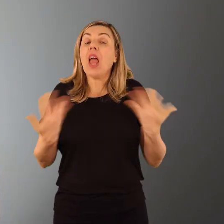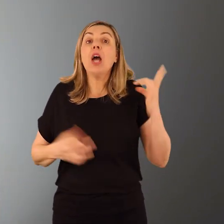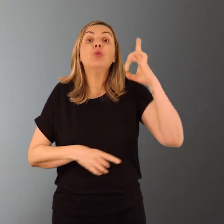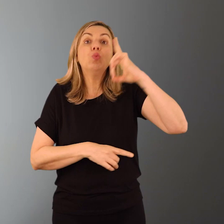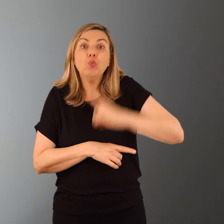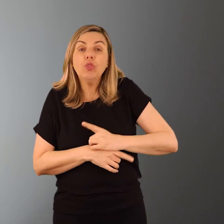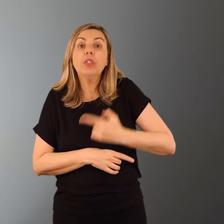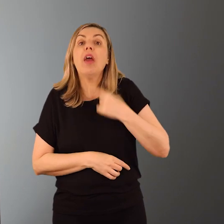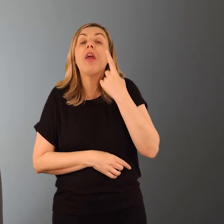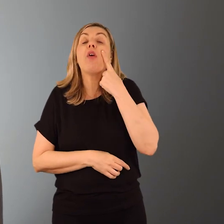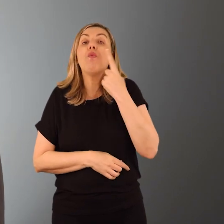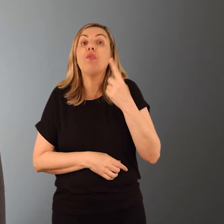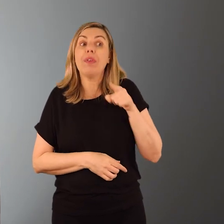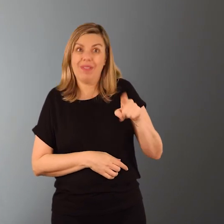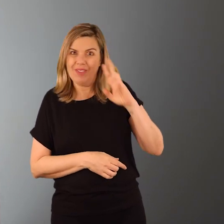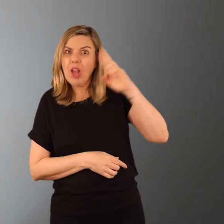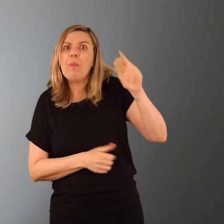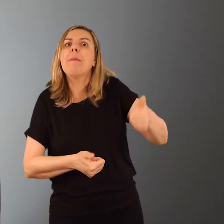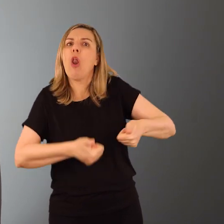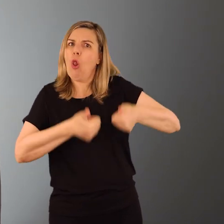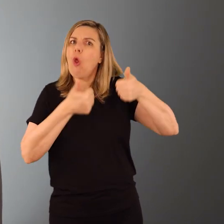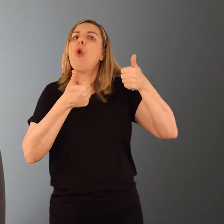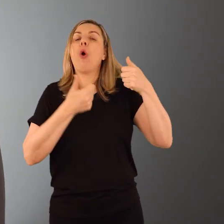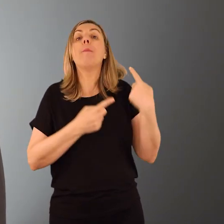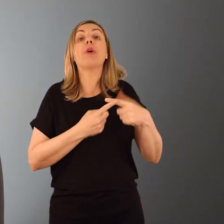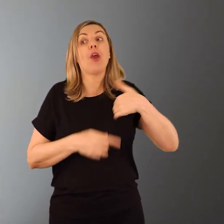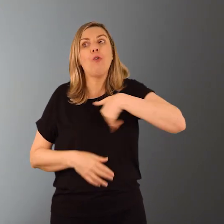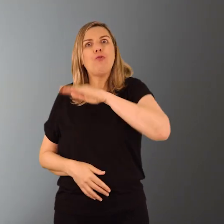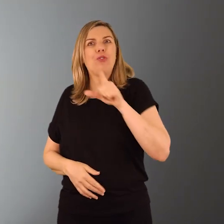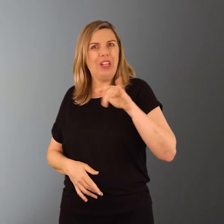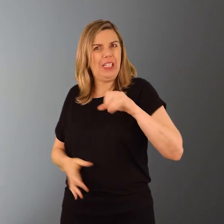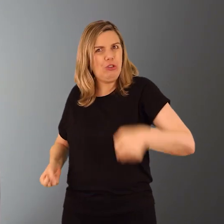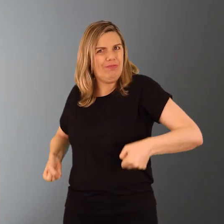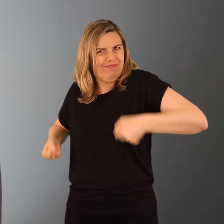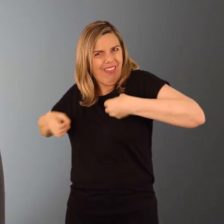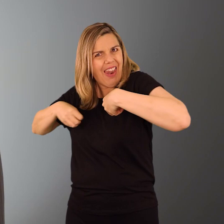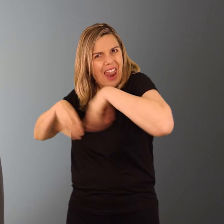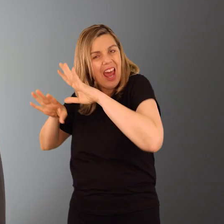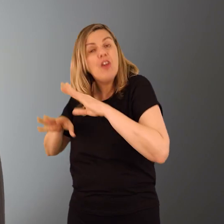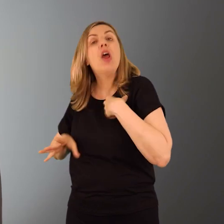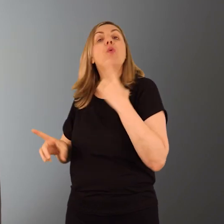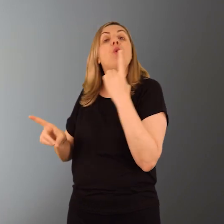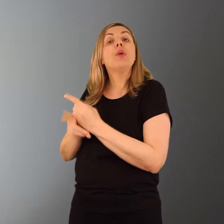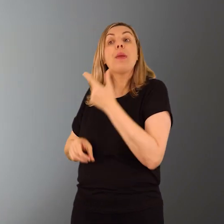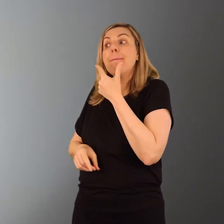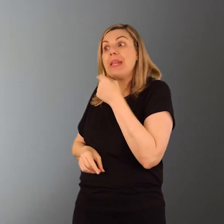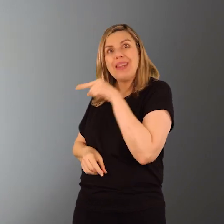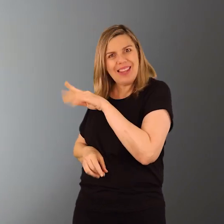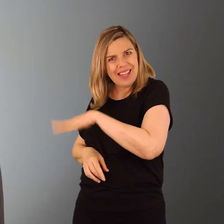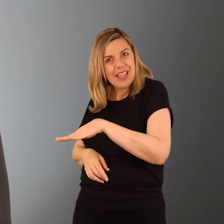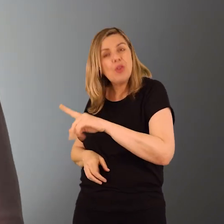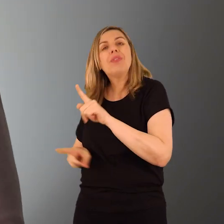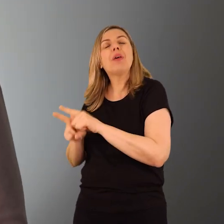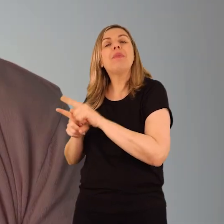dia eu vi que a dona Regina tinha melhorado, porque eu fui levar o lixo, né? E aí encontrei um menino e a mãe dele, que